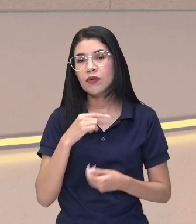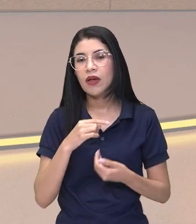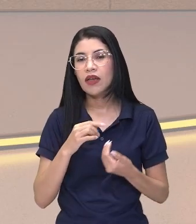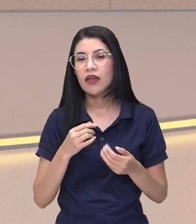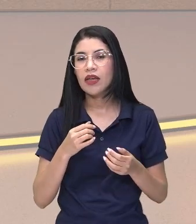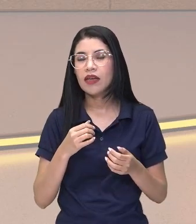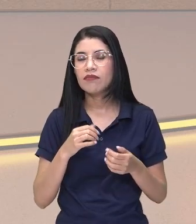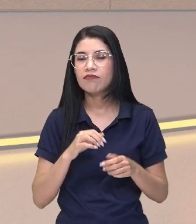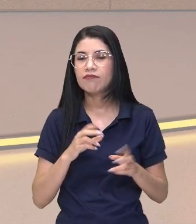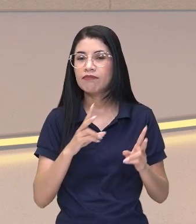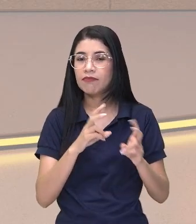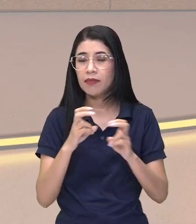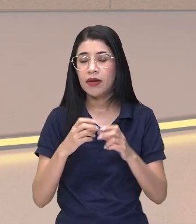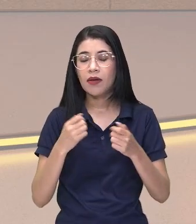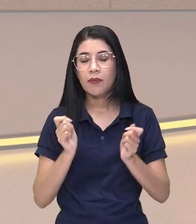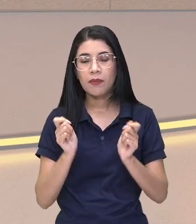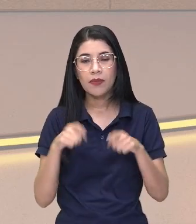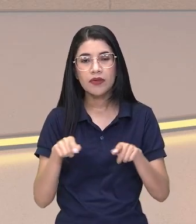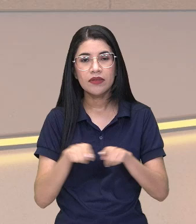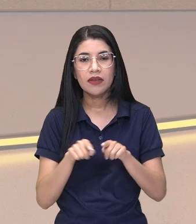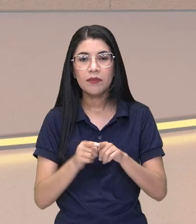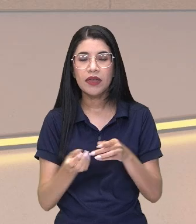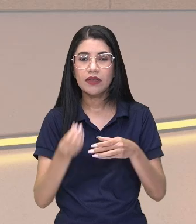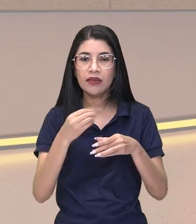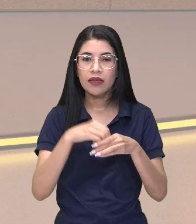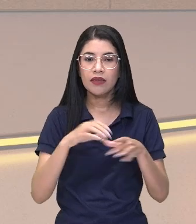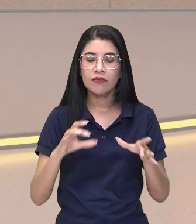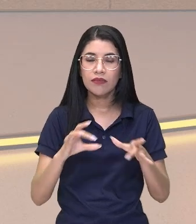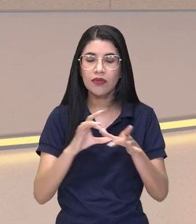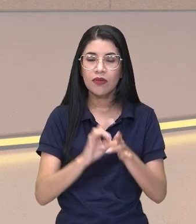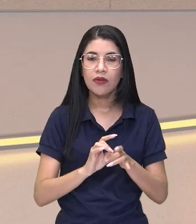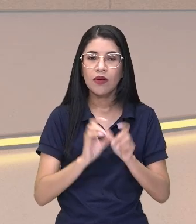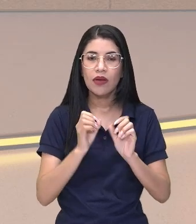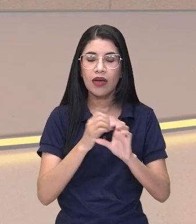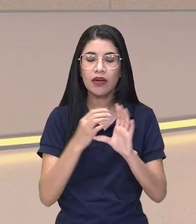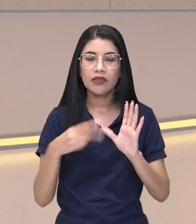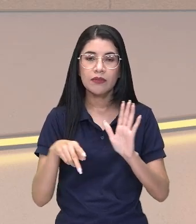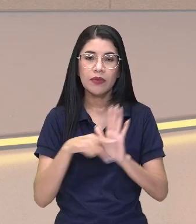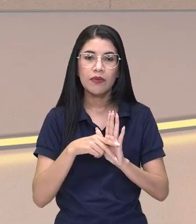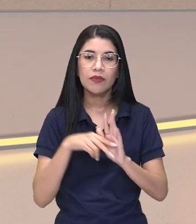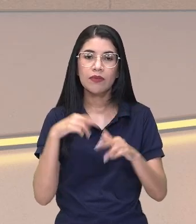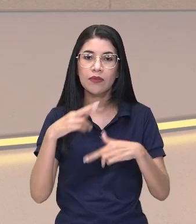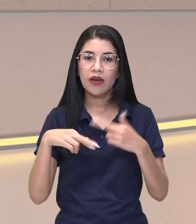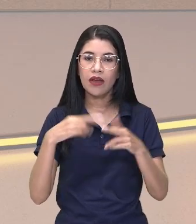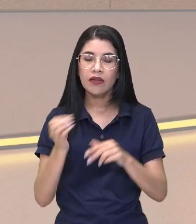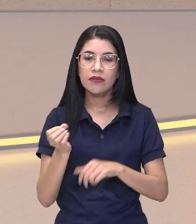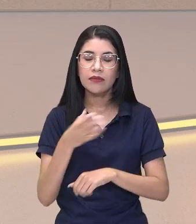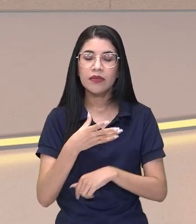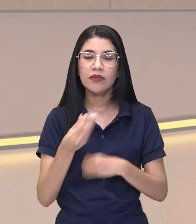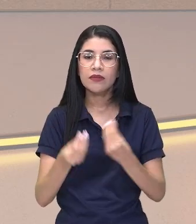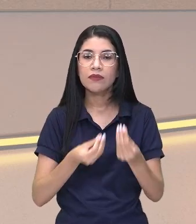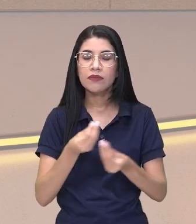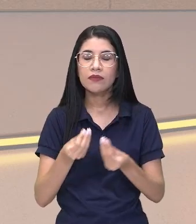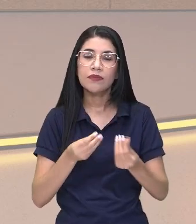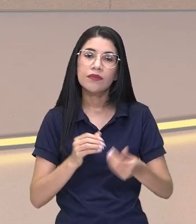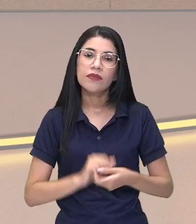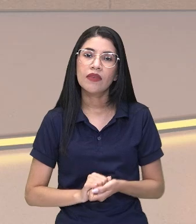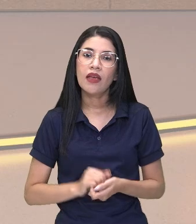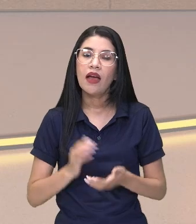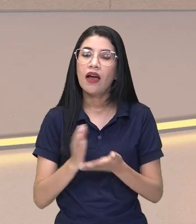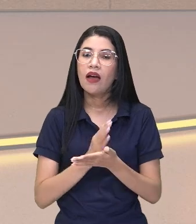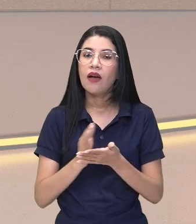também, né, essas novas características, então, do Renascimento, através, então, né, de